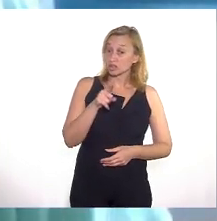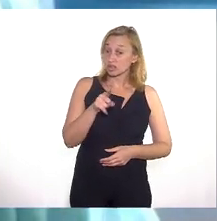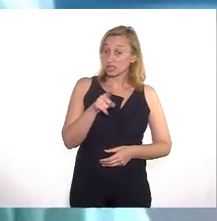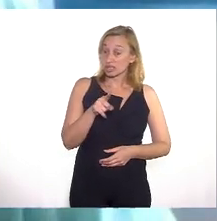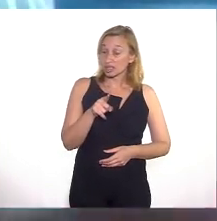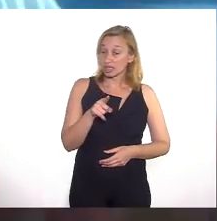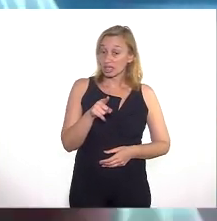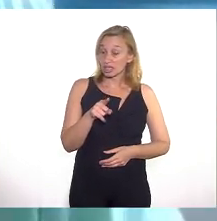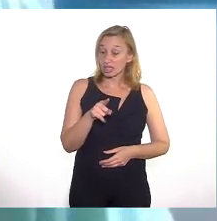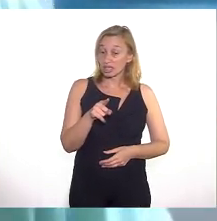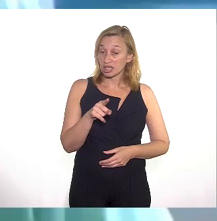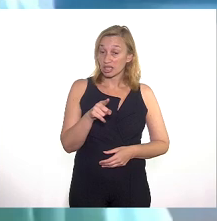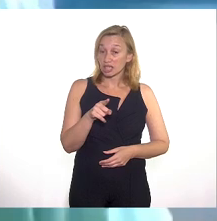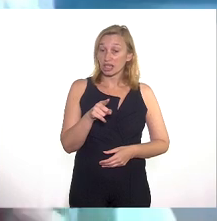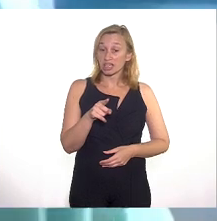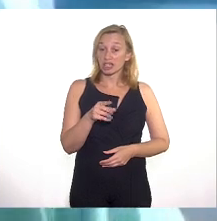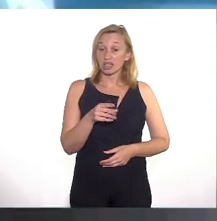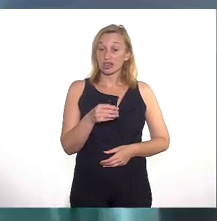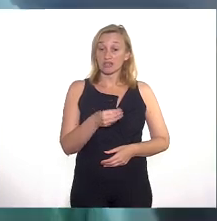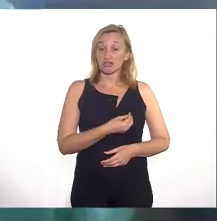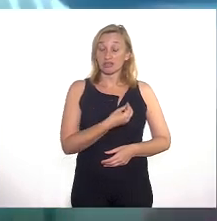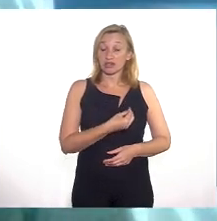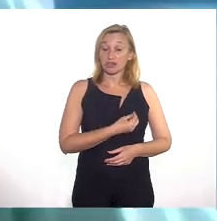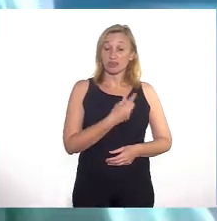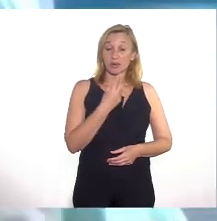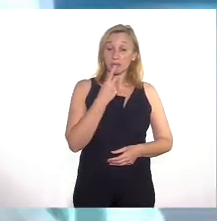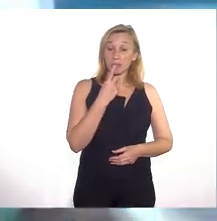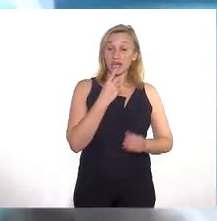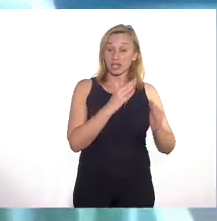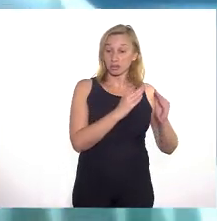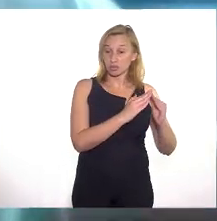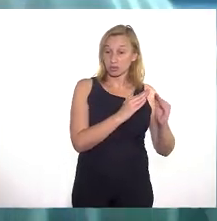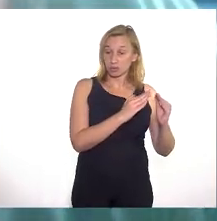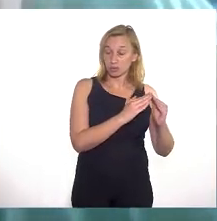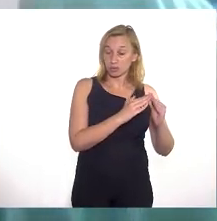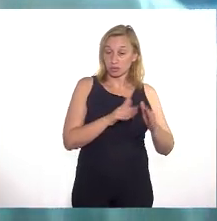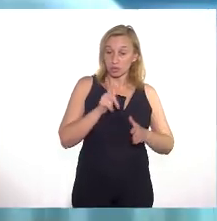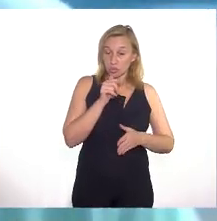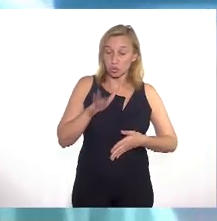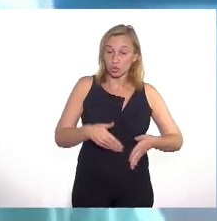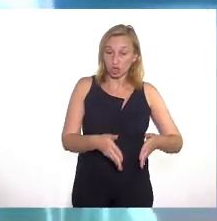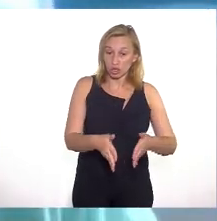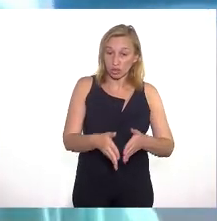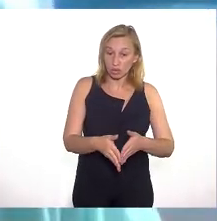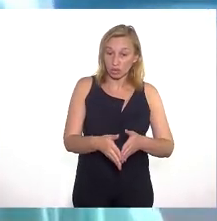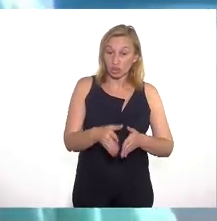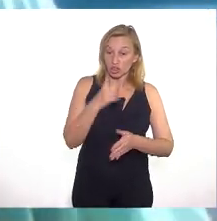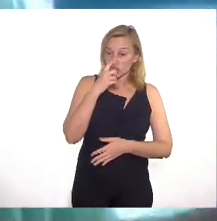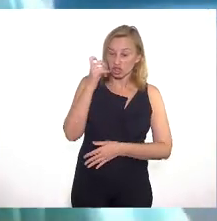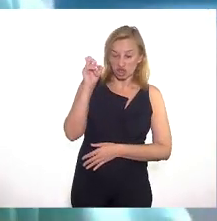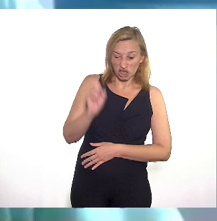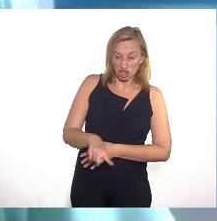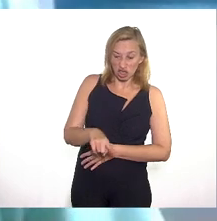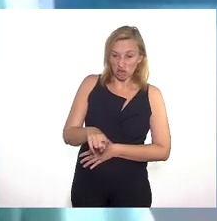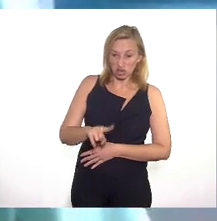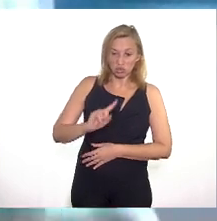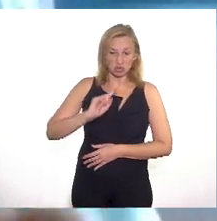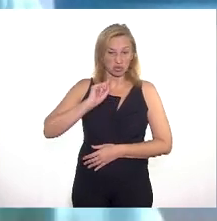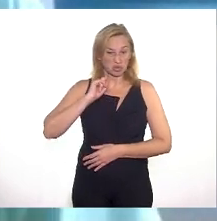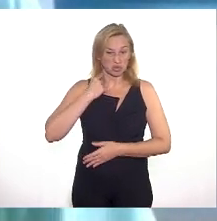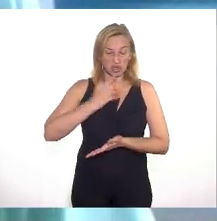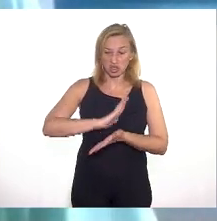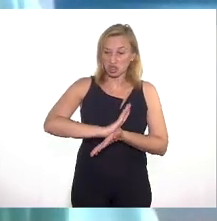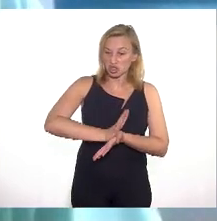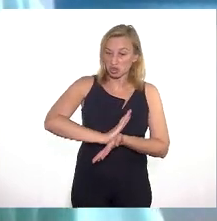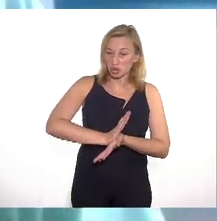margens, suprime a vegetação, joga esgoto doméstico, joga esgoto industrial. Então, cada vez você tem